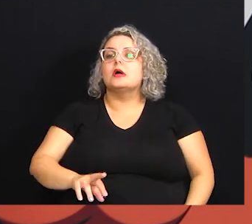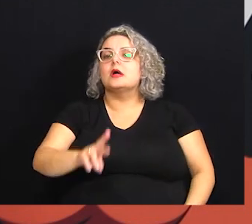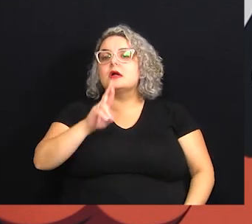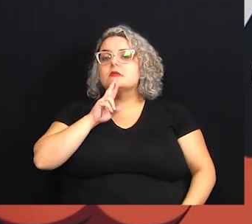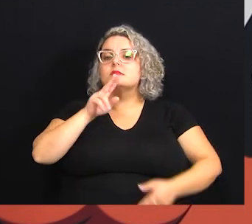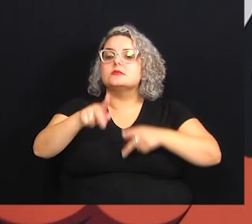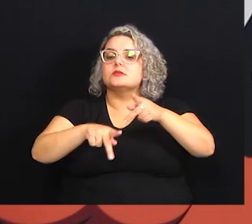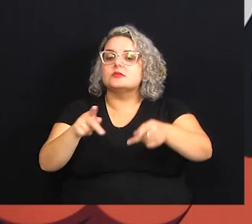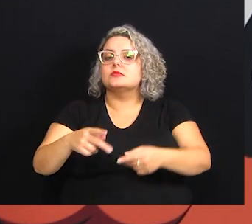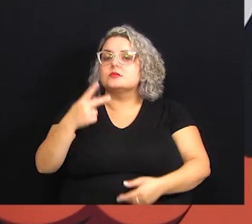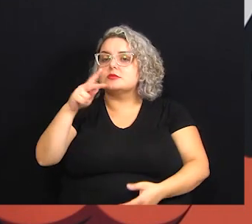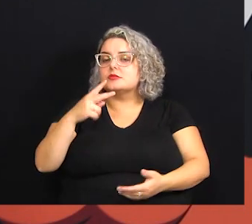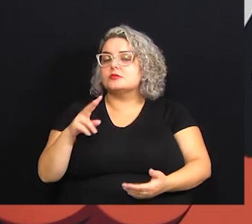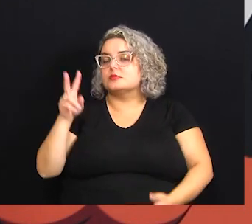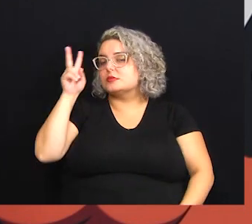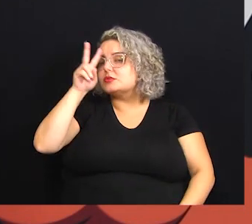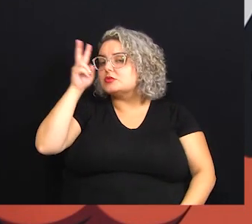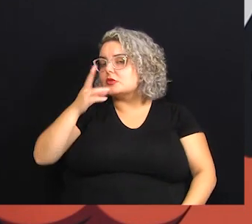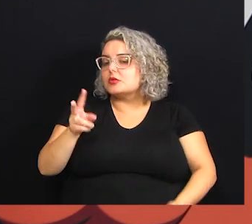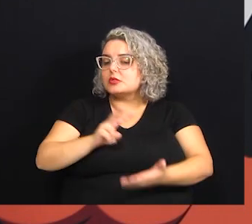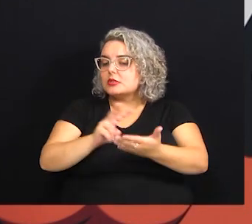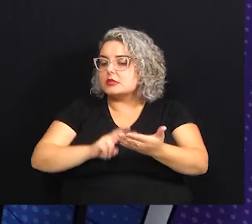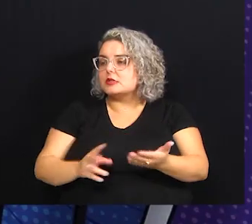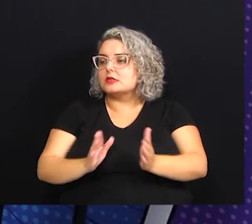do público sobre a sua história?